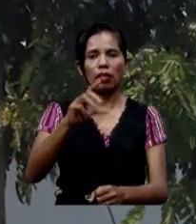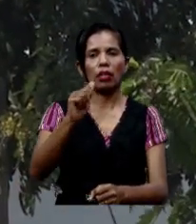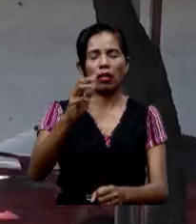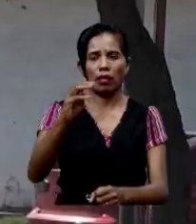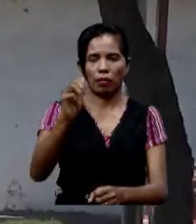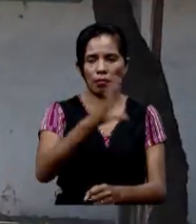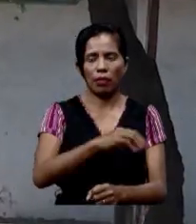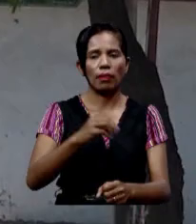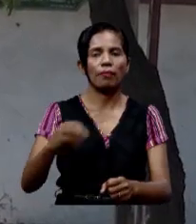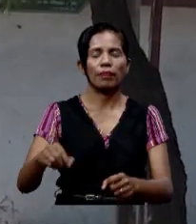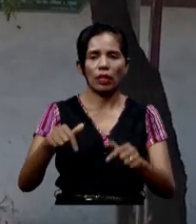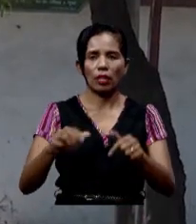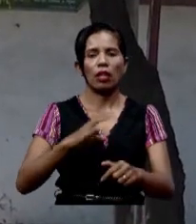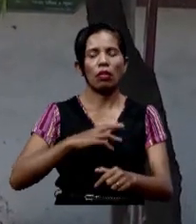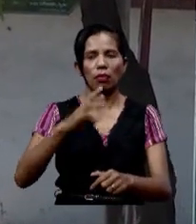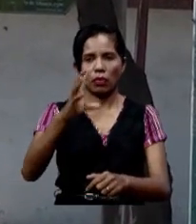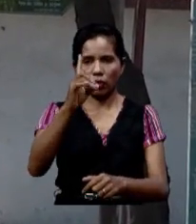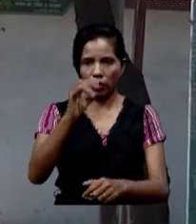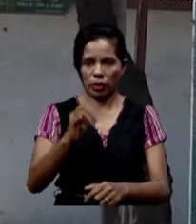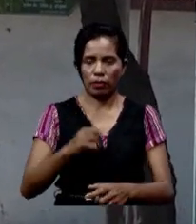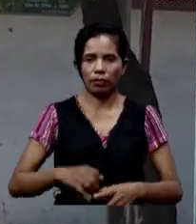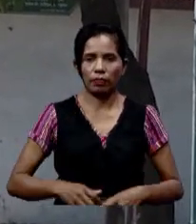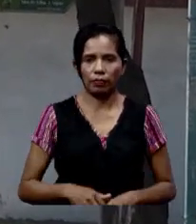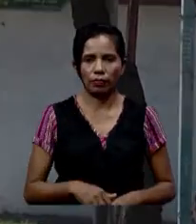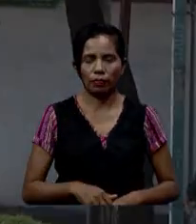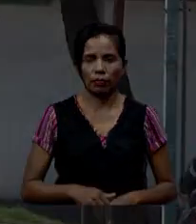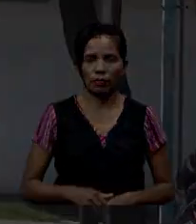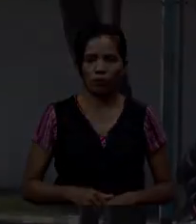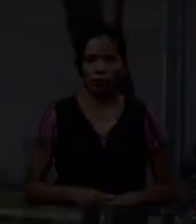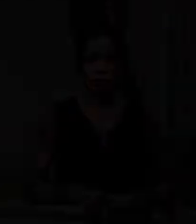rotunda Nicolau Lobato, Comoro dele. Dulce da Costa, Jamiro Santos, Jamen.